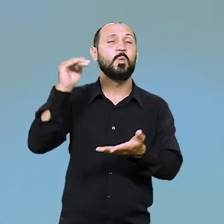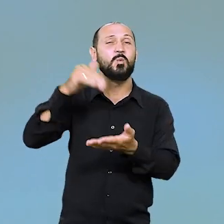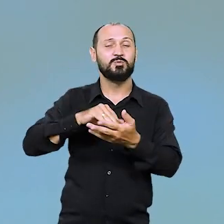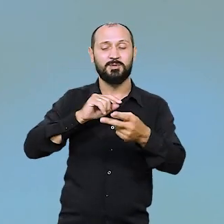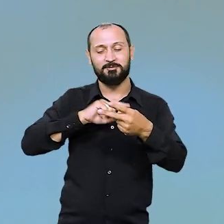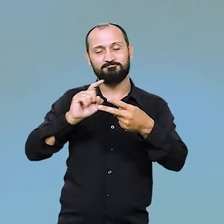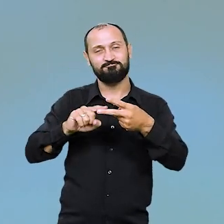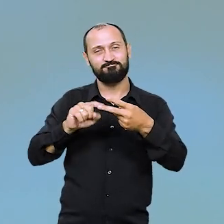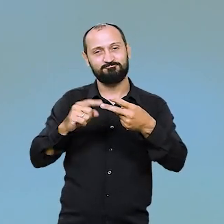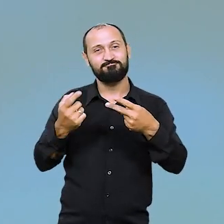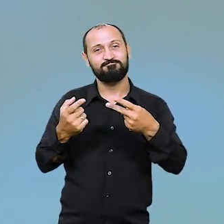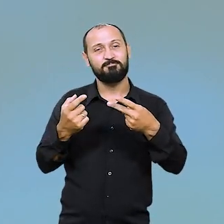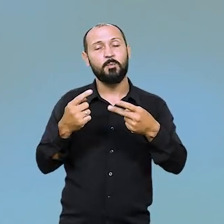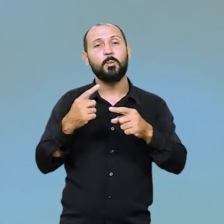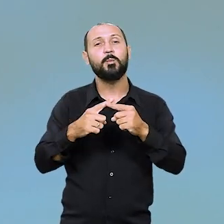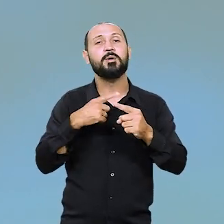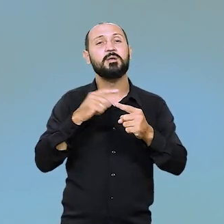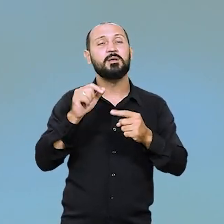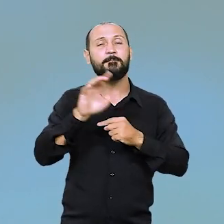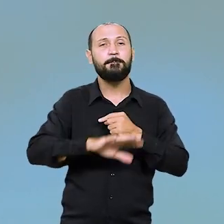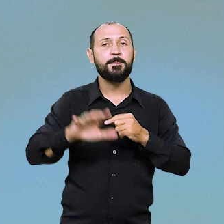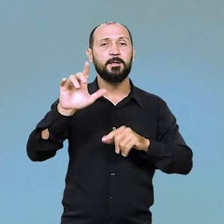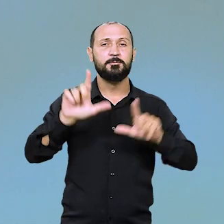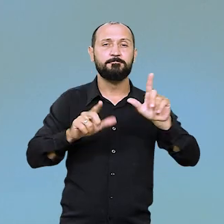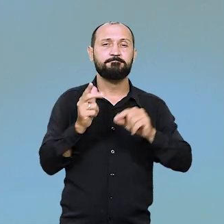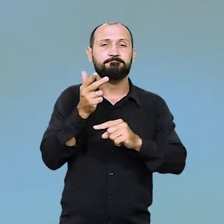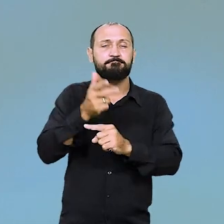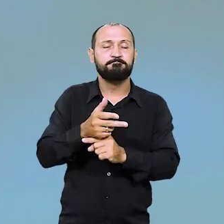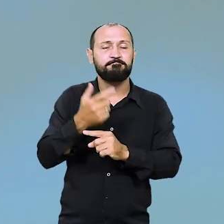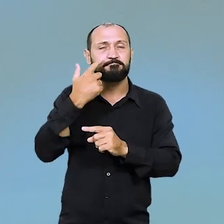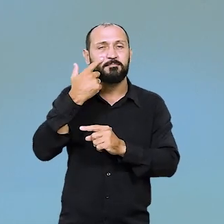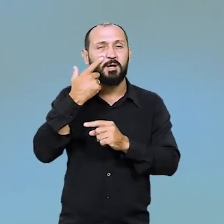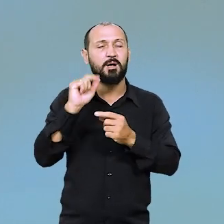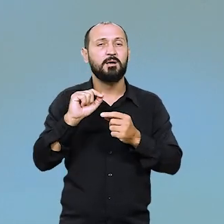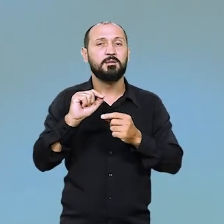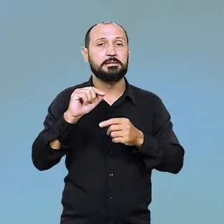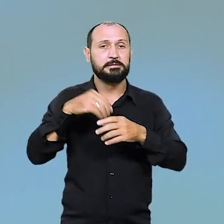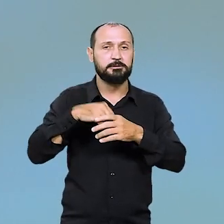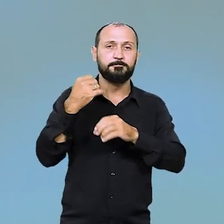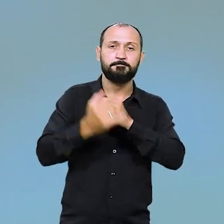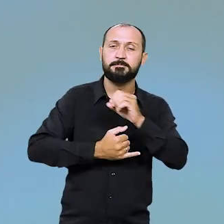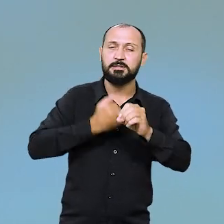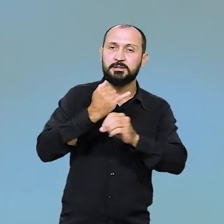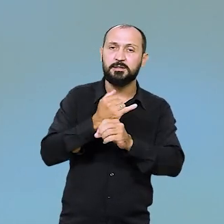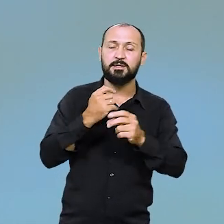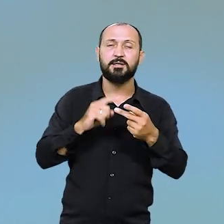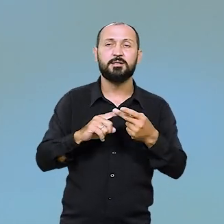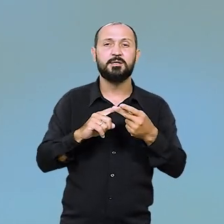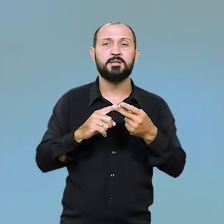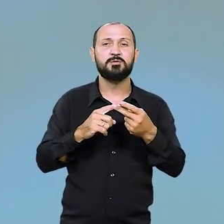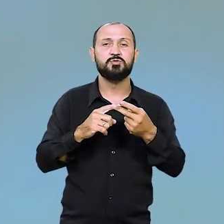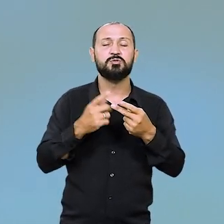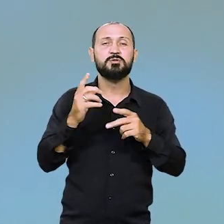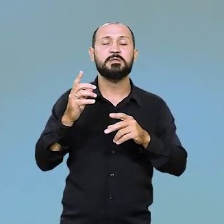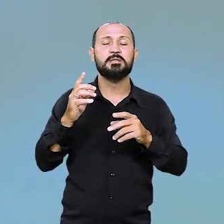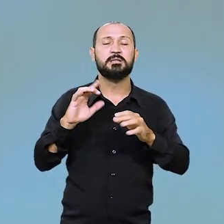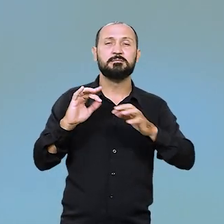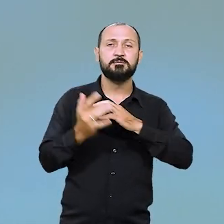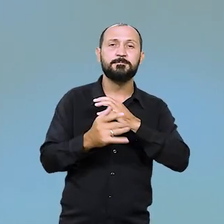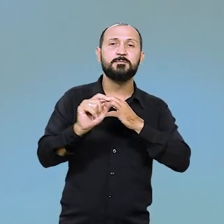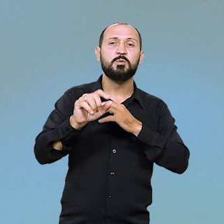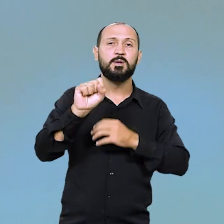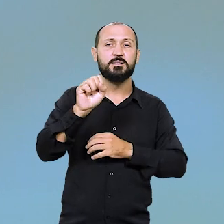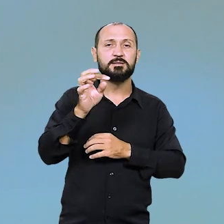um tribunal superior. E o programa de hoje se enquadra nessa última possibilidade, isso porque tomou conta da mídia e